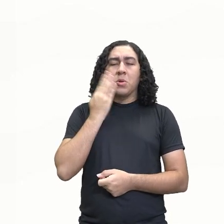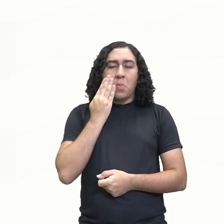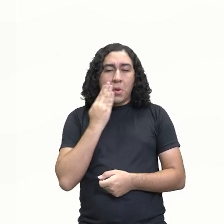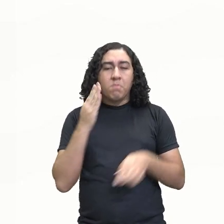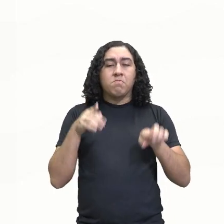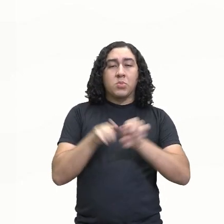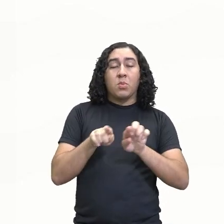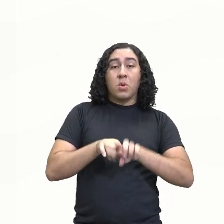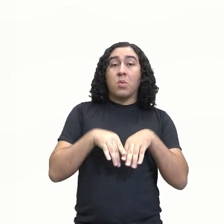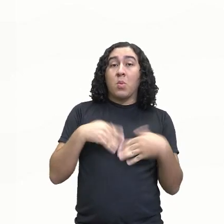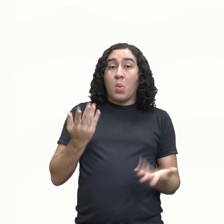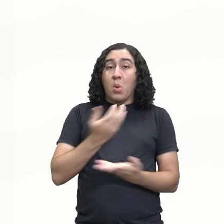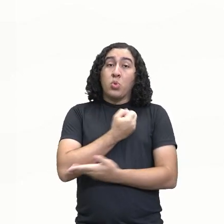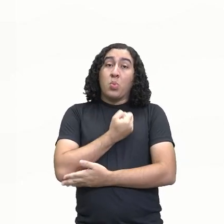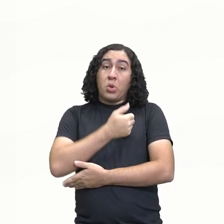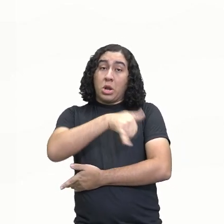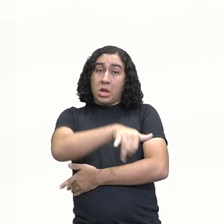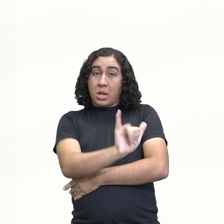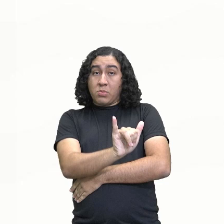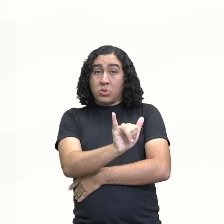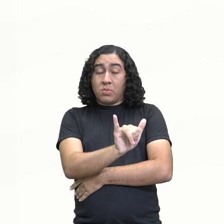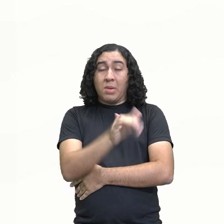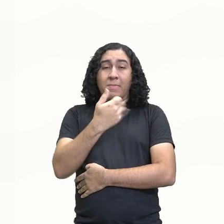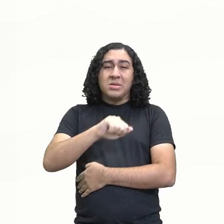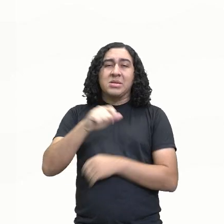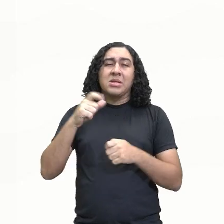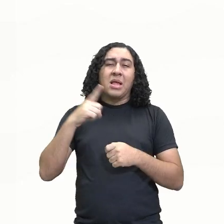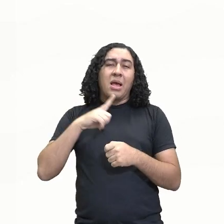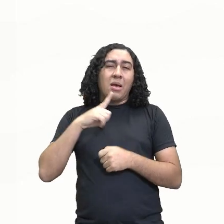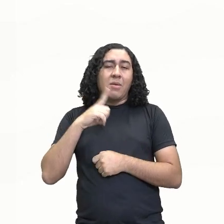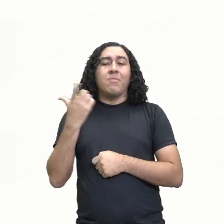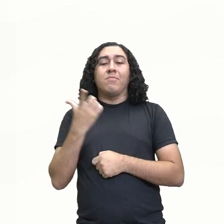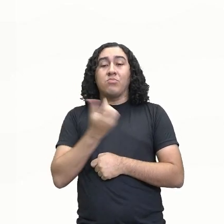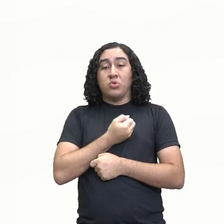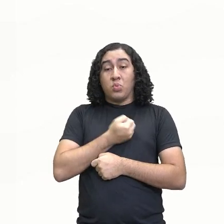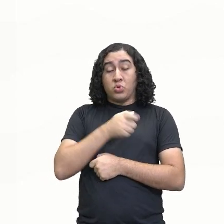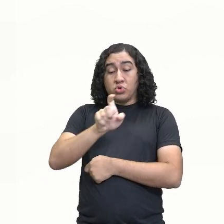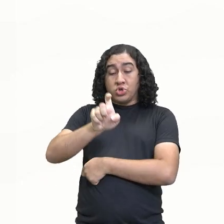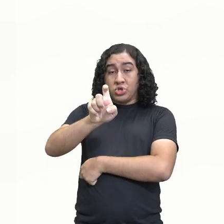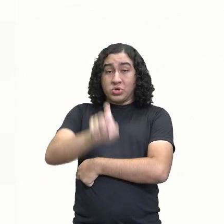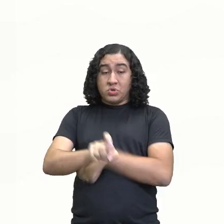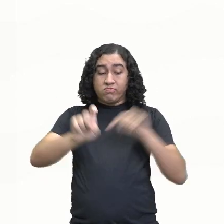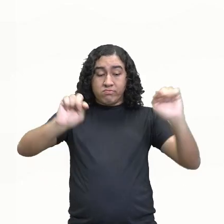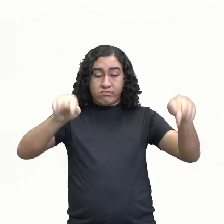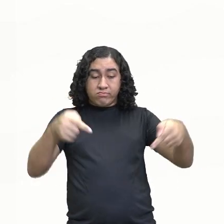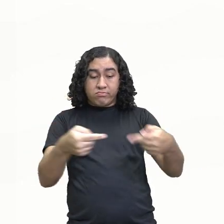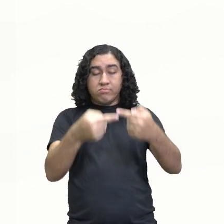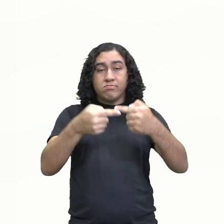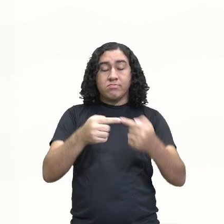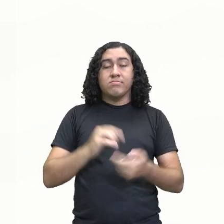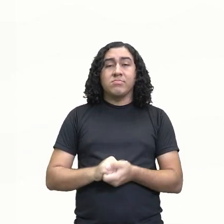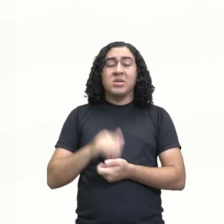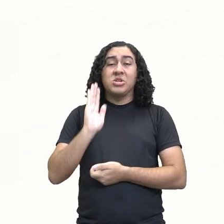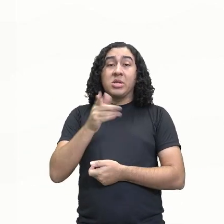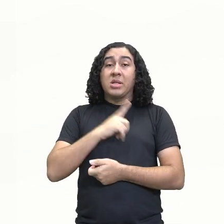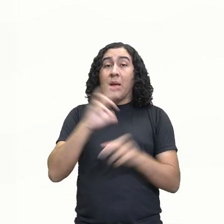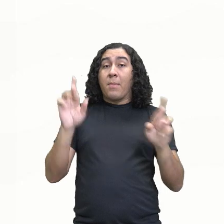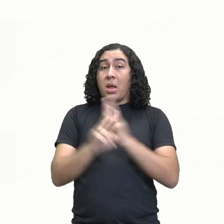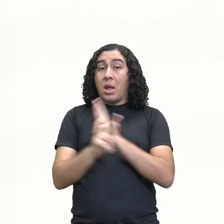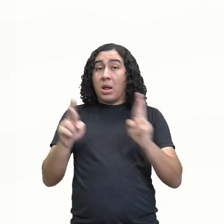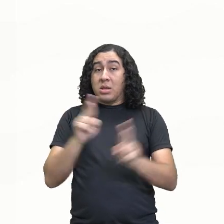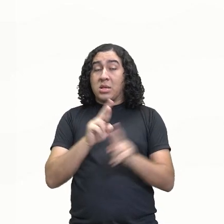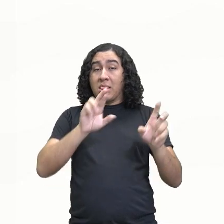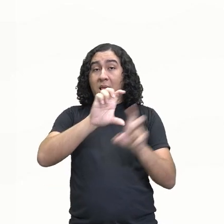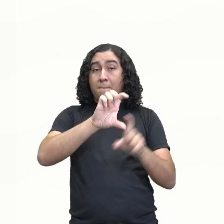você saber o valor de y, você precisa do valor do x. Então, aqui a gente já vê uma relação de